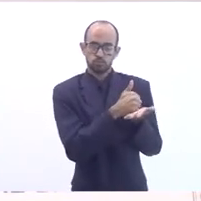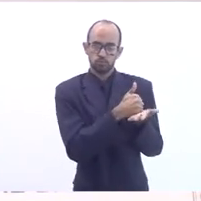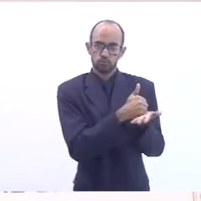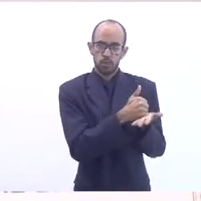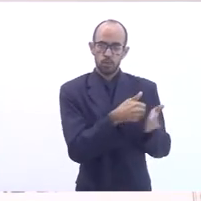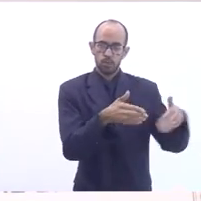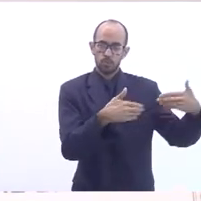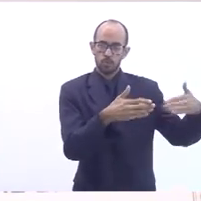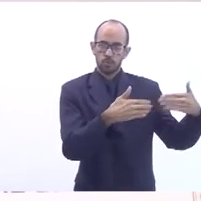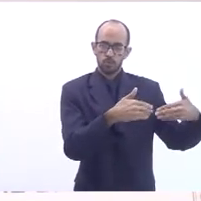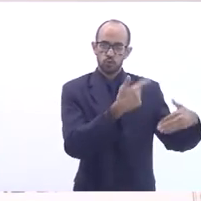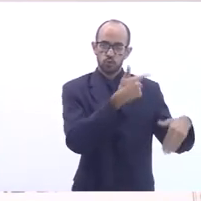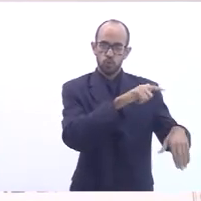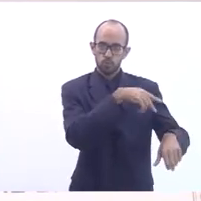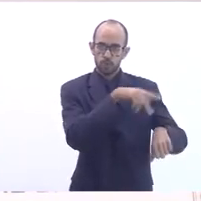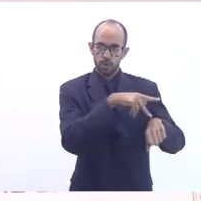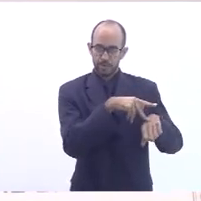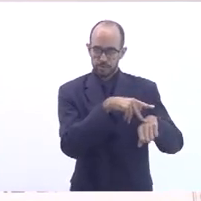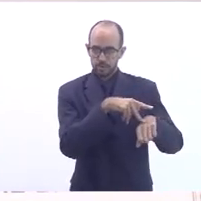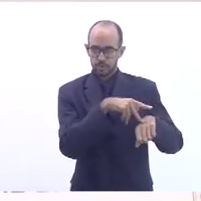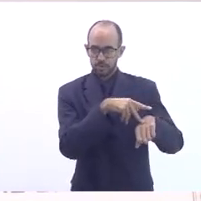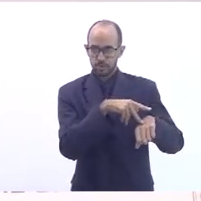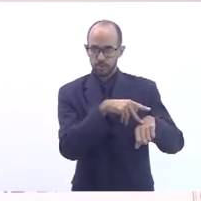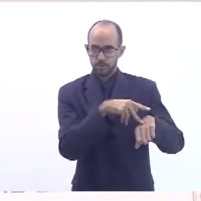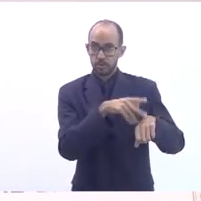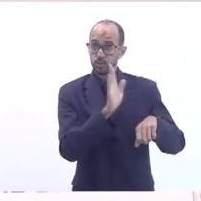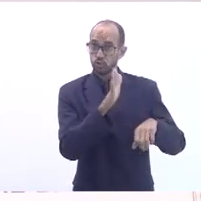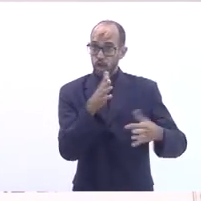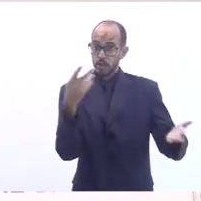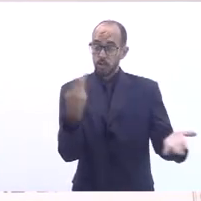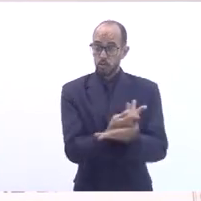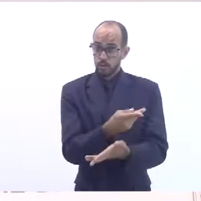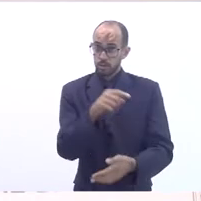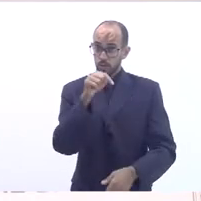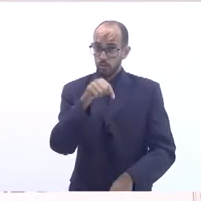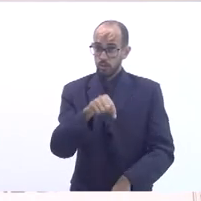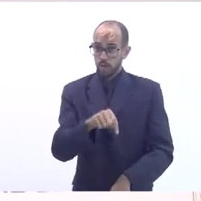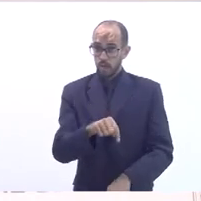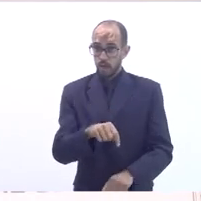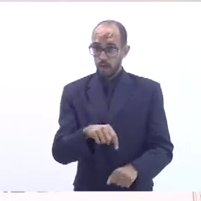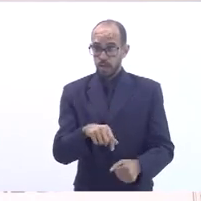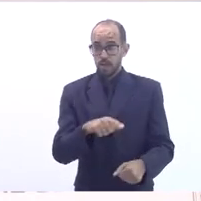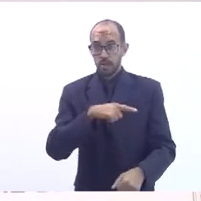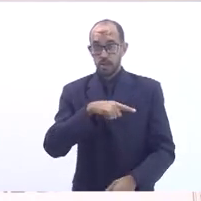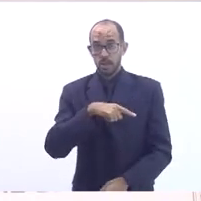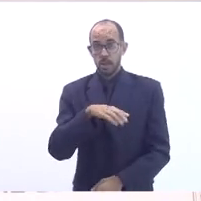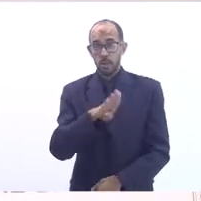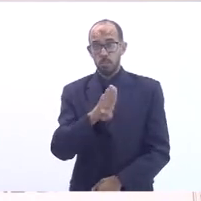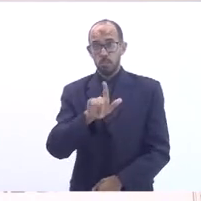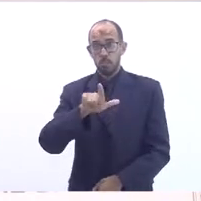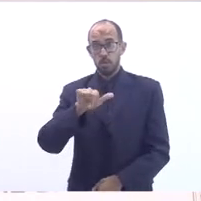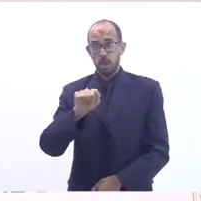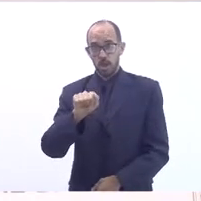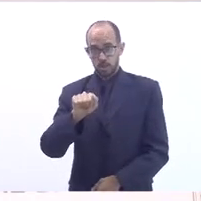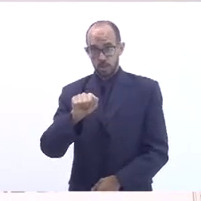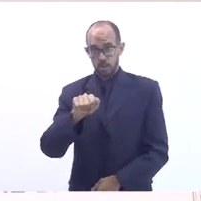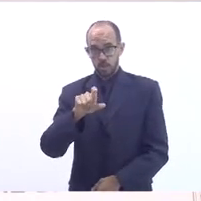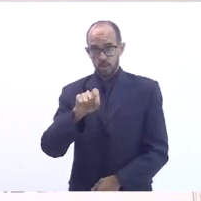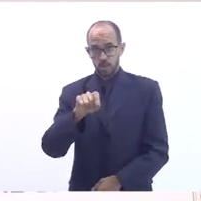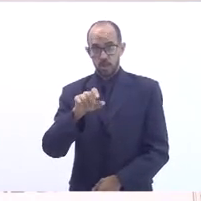multinacionais E transnacionais farmacêuticas Como já está acontecendo tem na bula thc e cbd